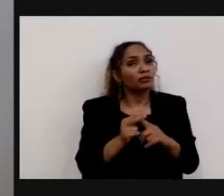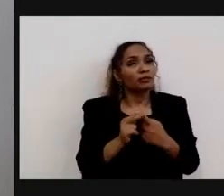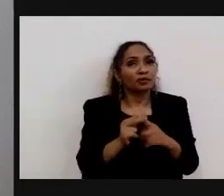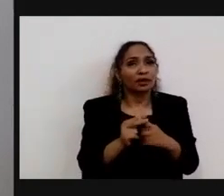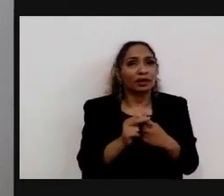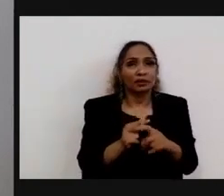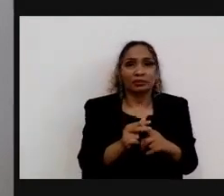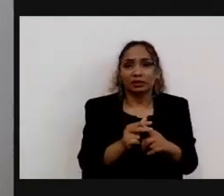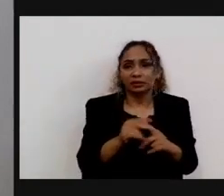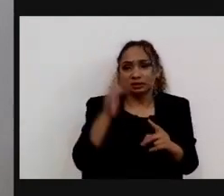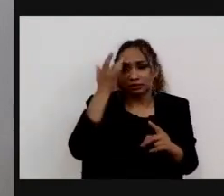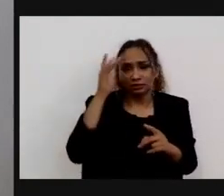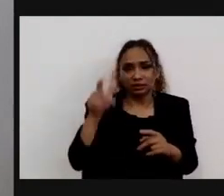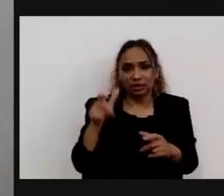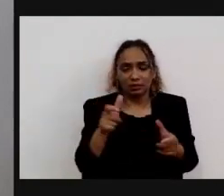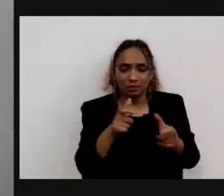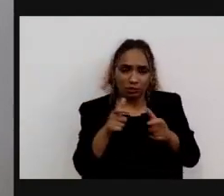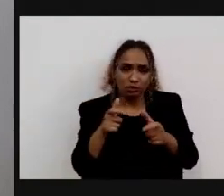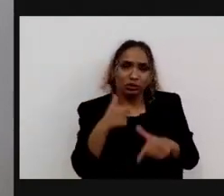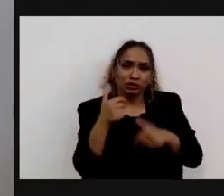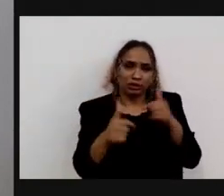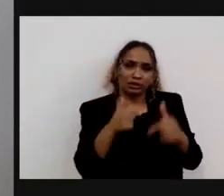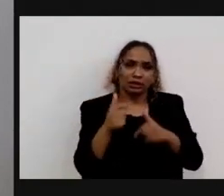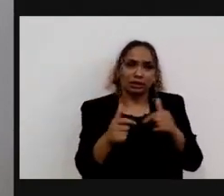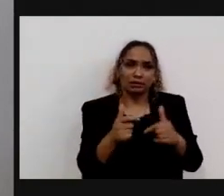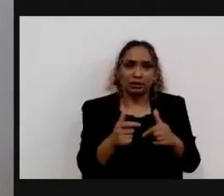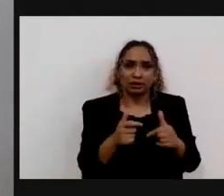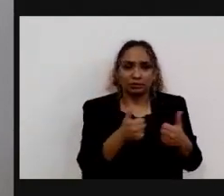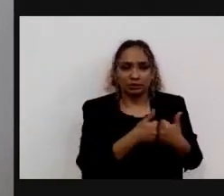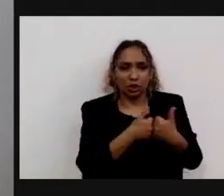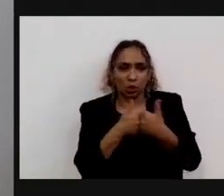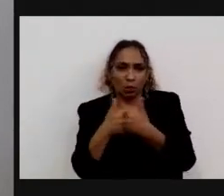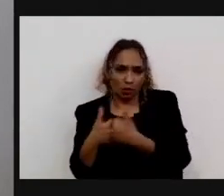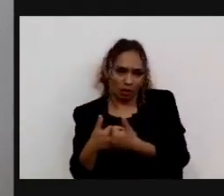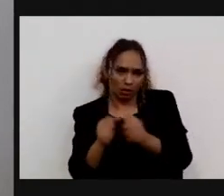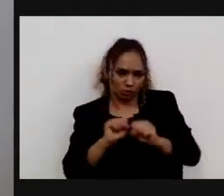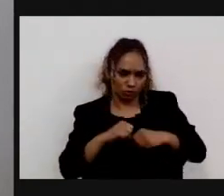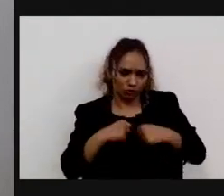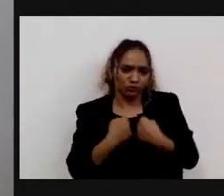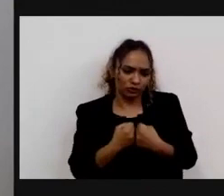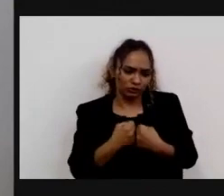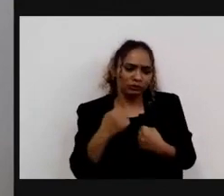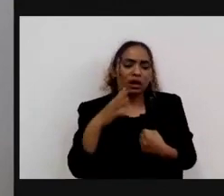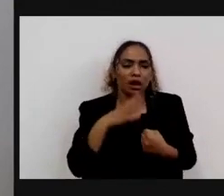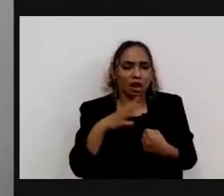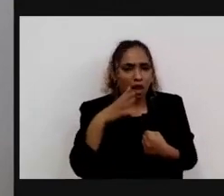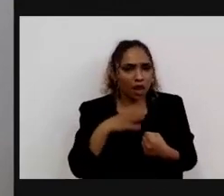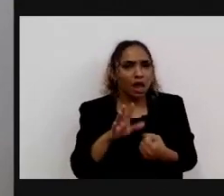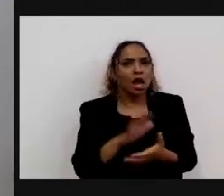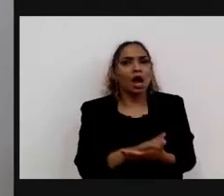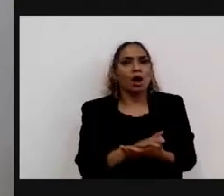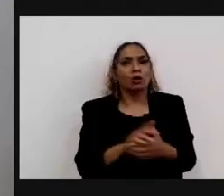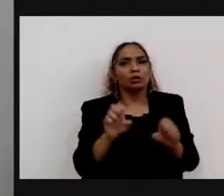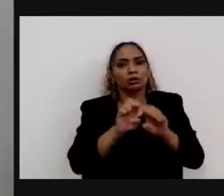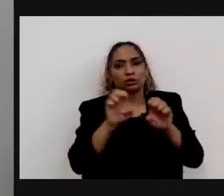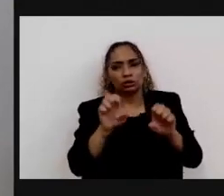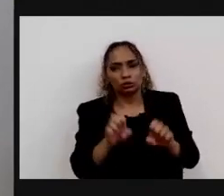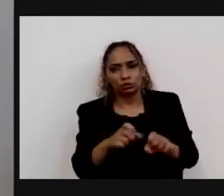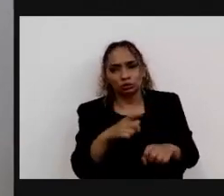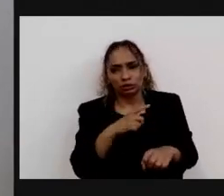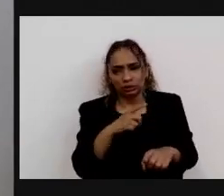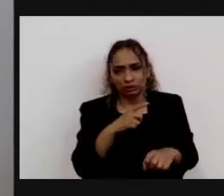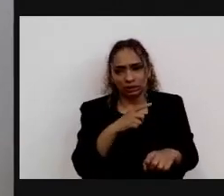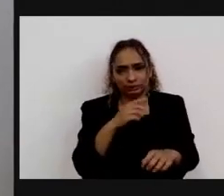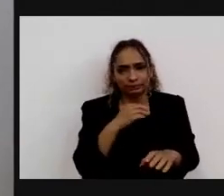importa onde a pessoa tá trabalhando mas você acompanha entregas é muito legal e esse é um modelo que tá